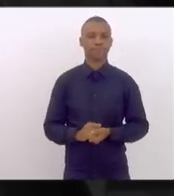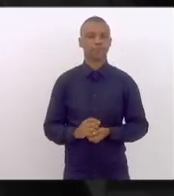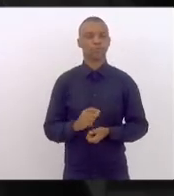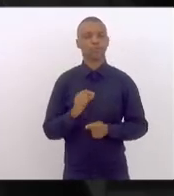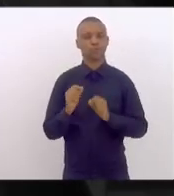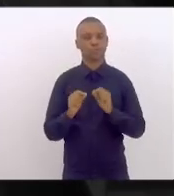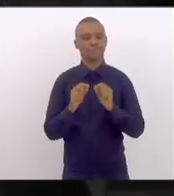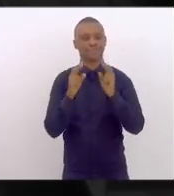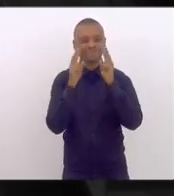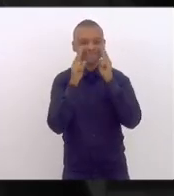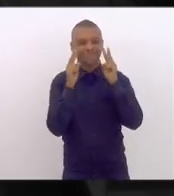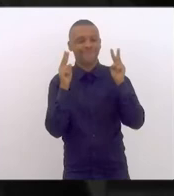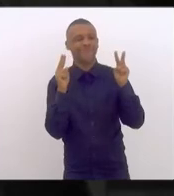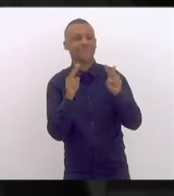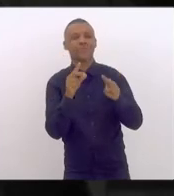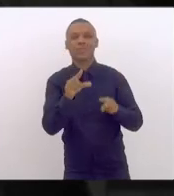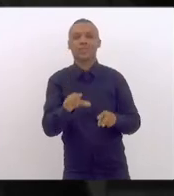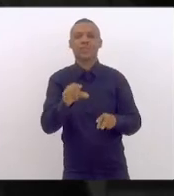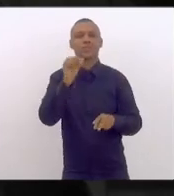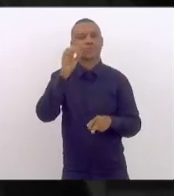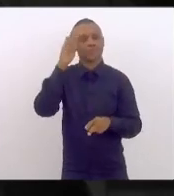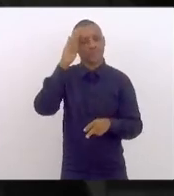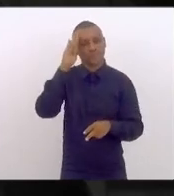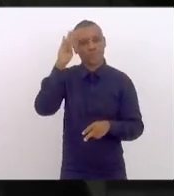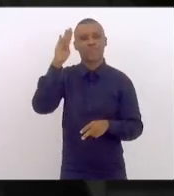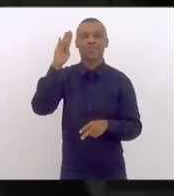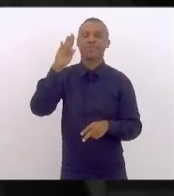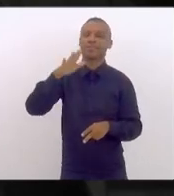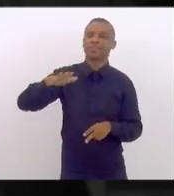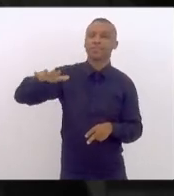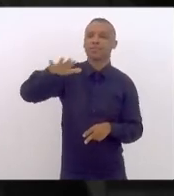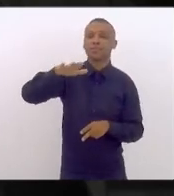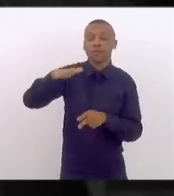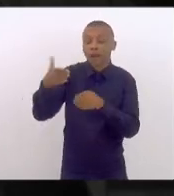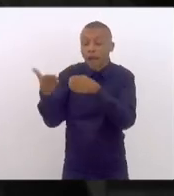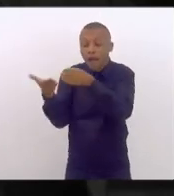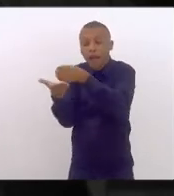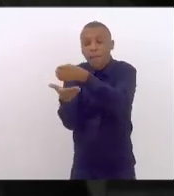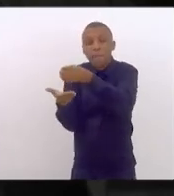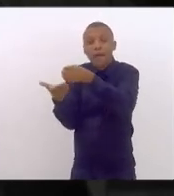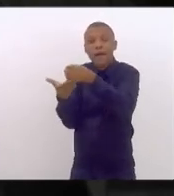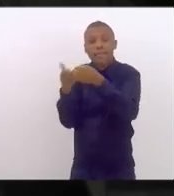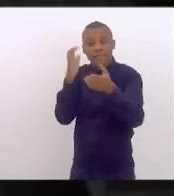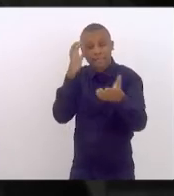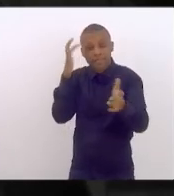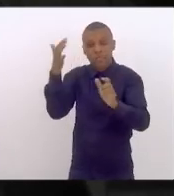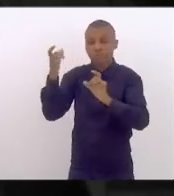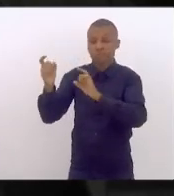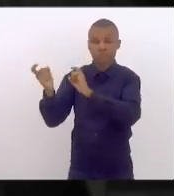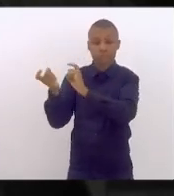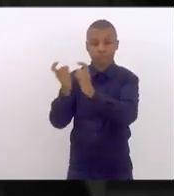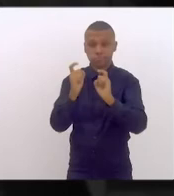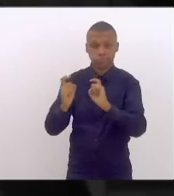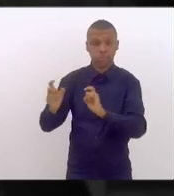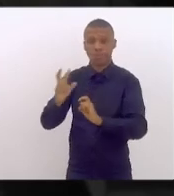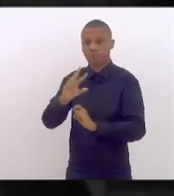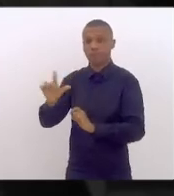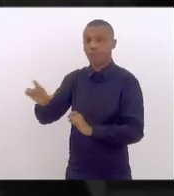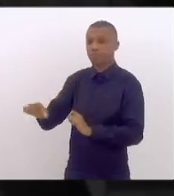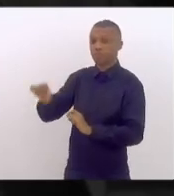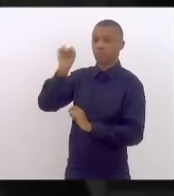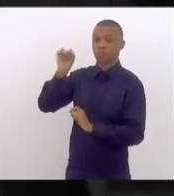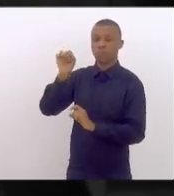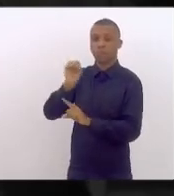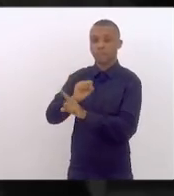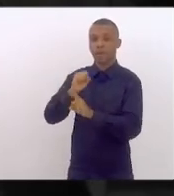ser a escolha Central o cerne das decisões que serão tomadas no dia 2 de outubro pela sociedade